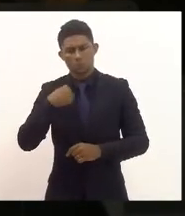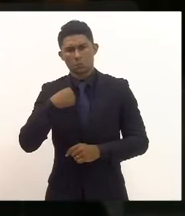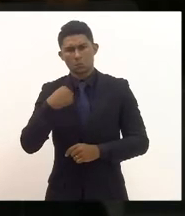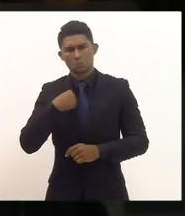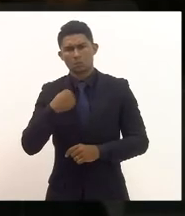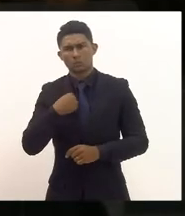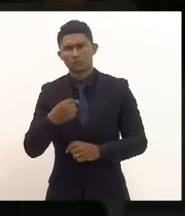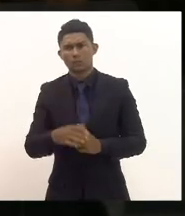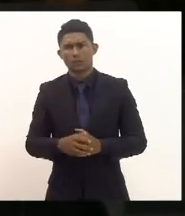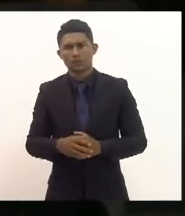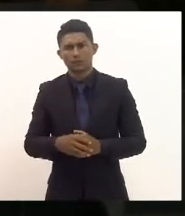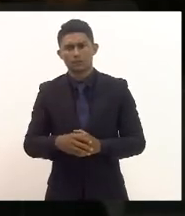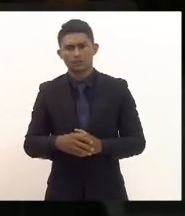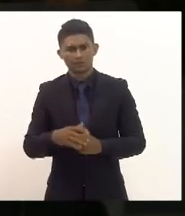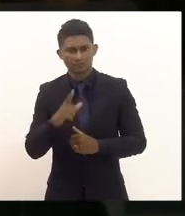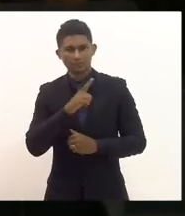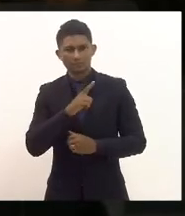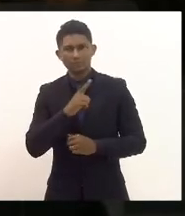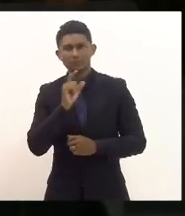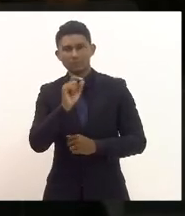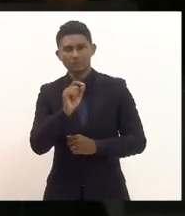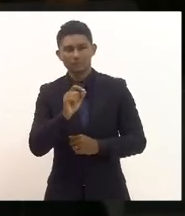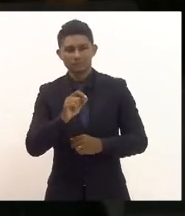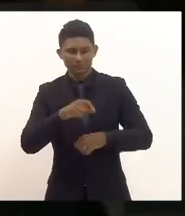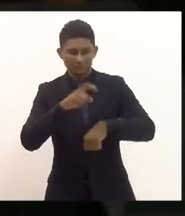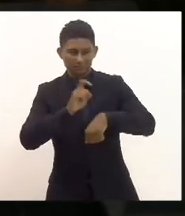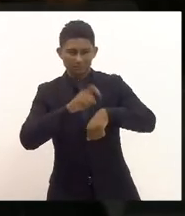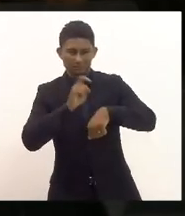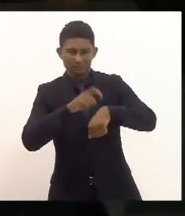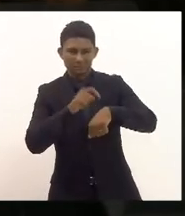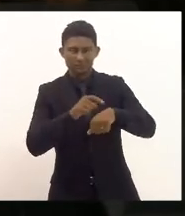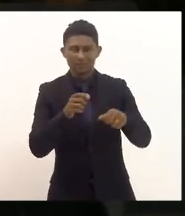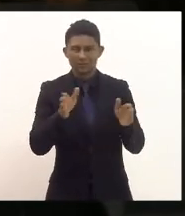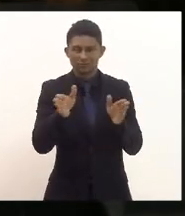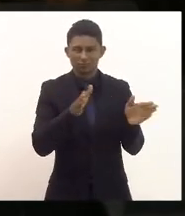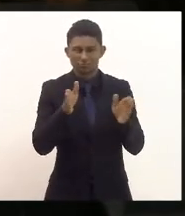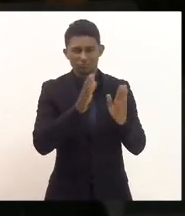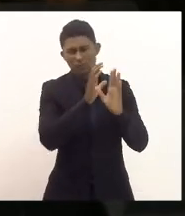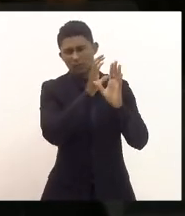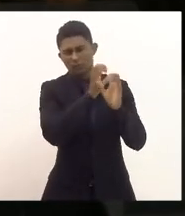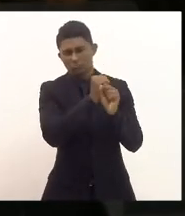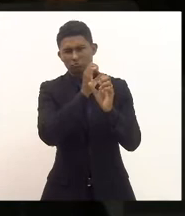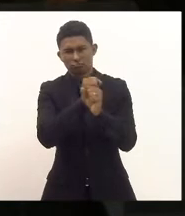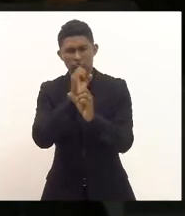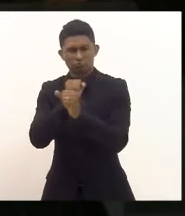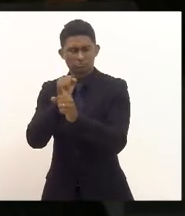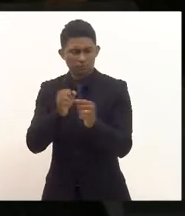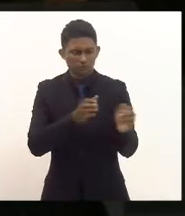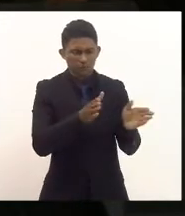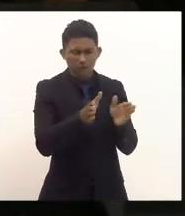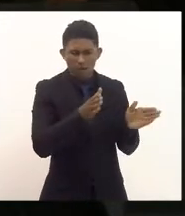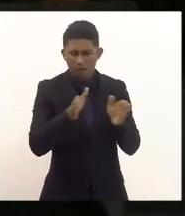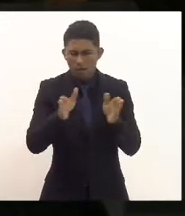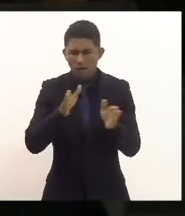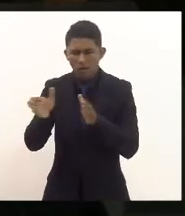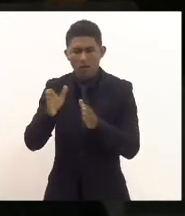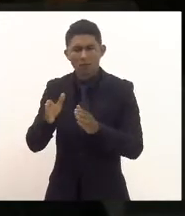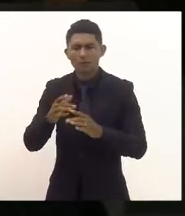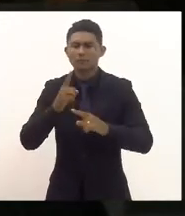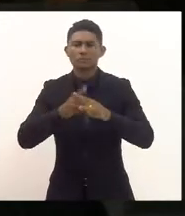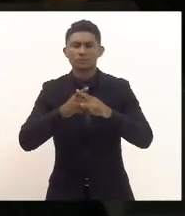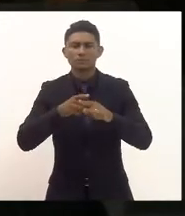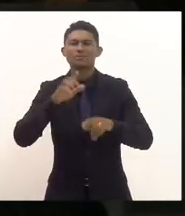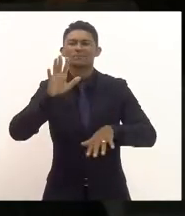a questão da contagem dos prazos que eu acho que deve para não ficar sempre aquela